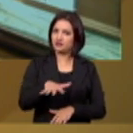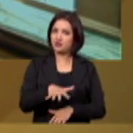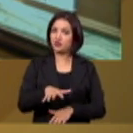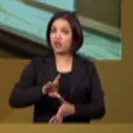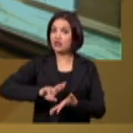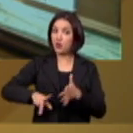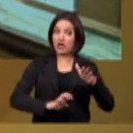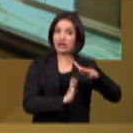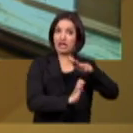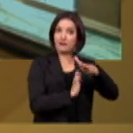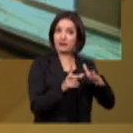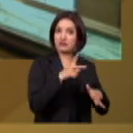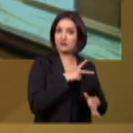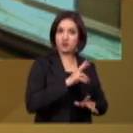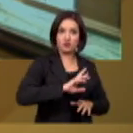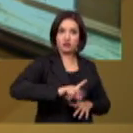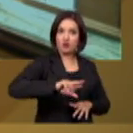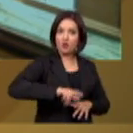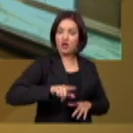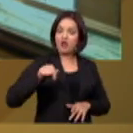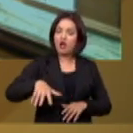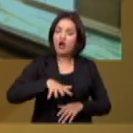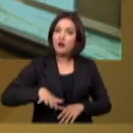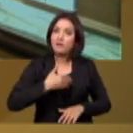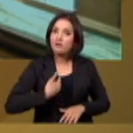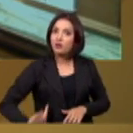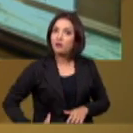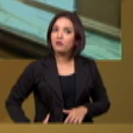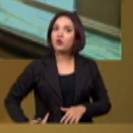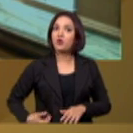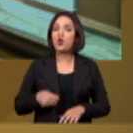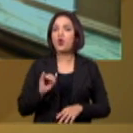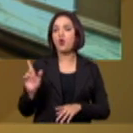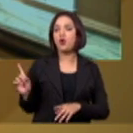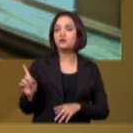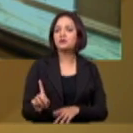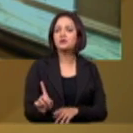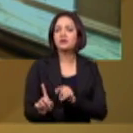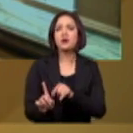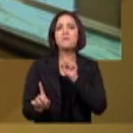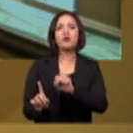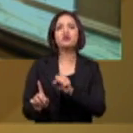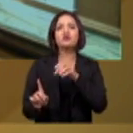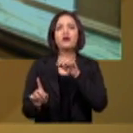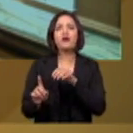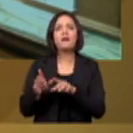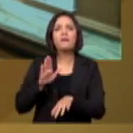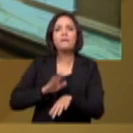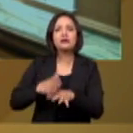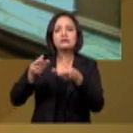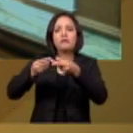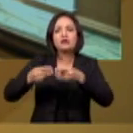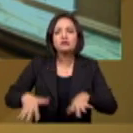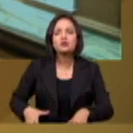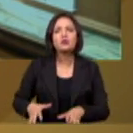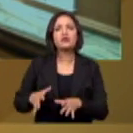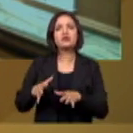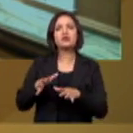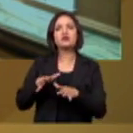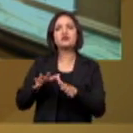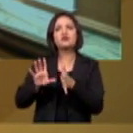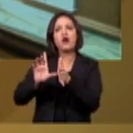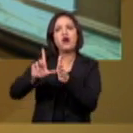uma empresa os novos vamos ao erário inviabilizam se houvesse